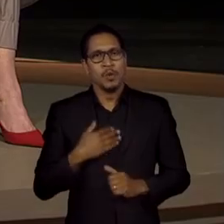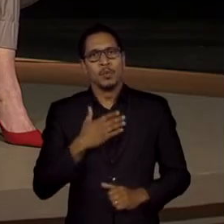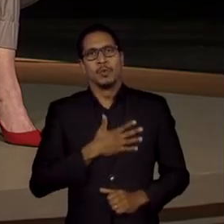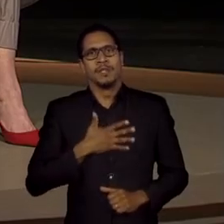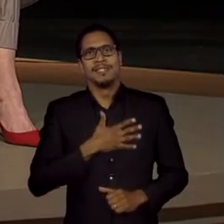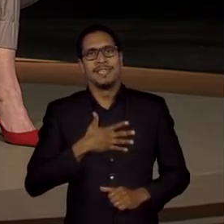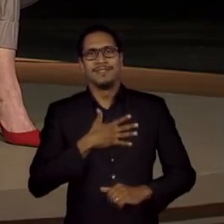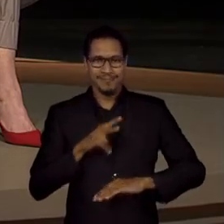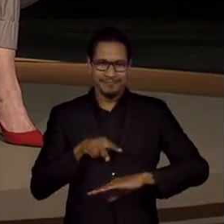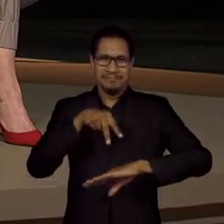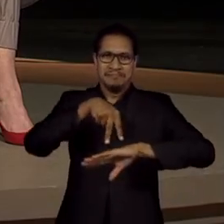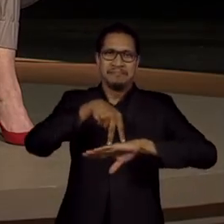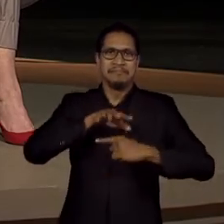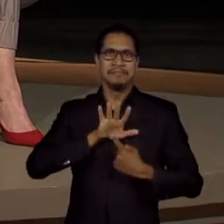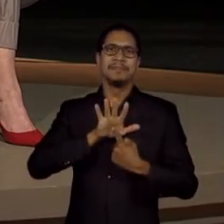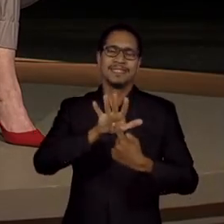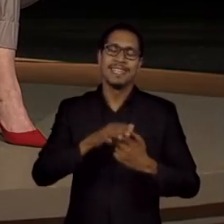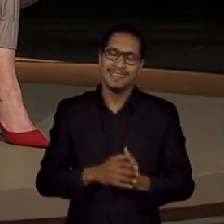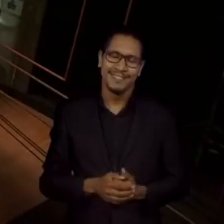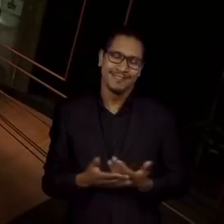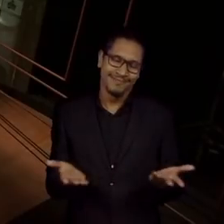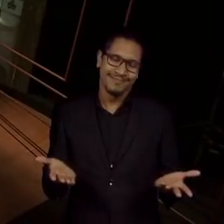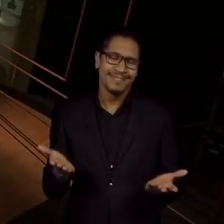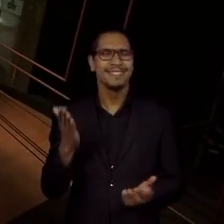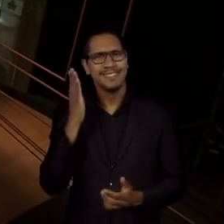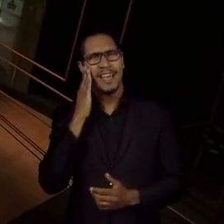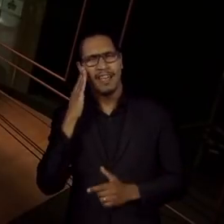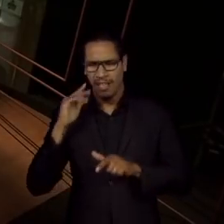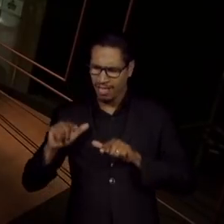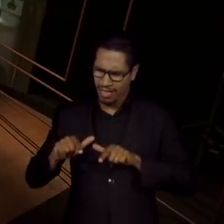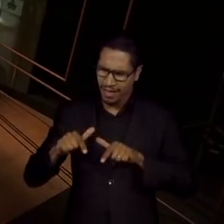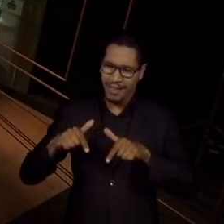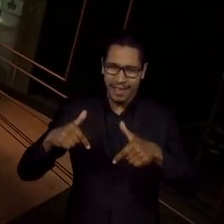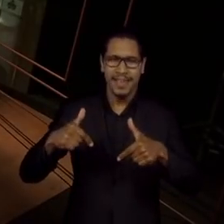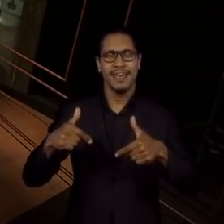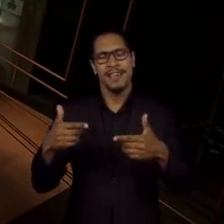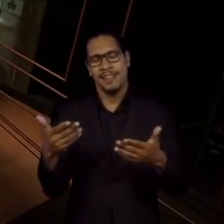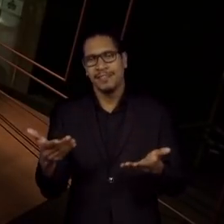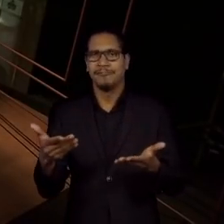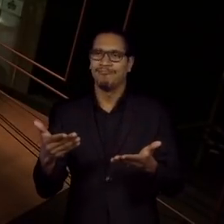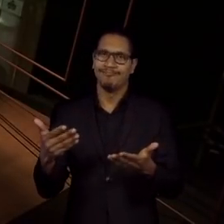a carreira trouxe para mim, né? E eu me acostumei com isso,